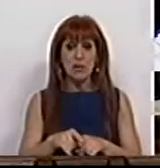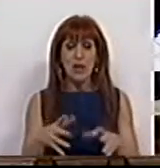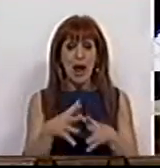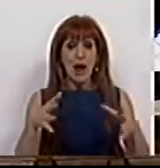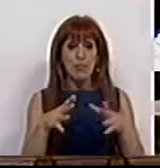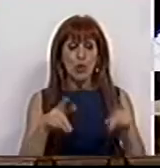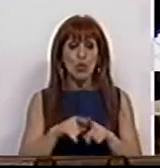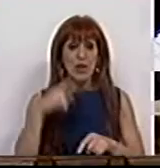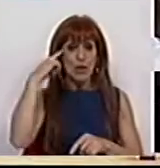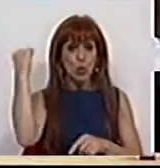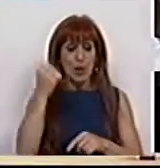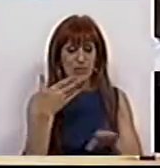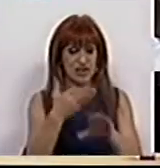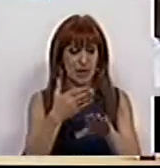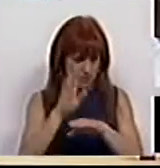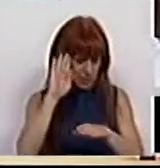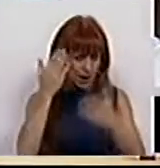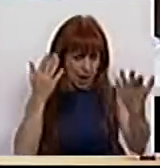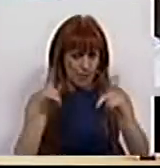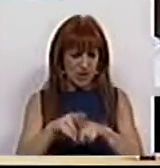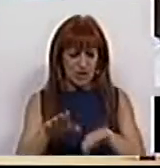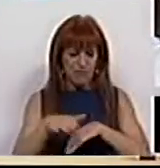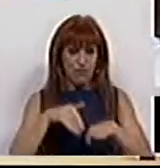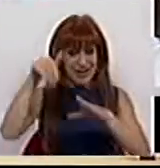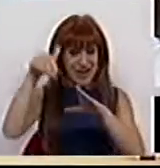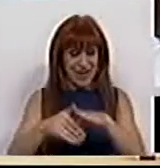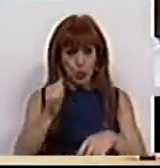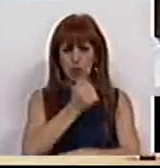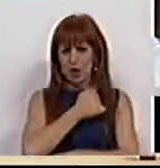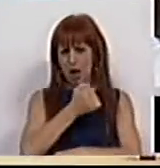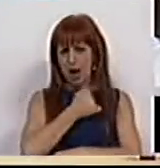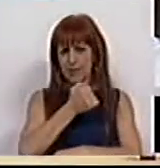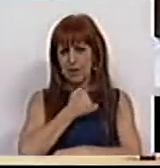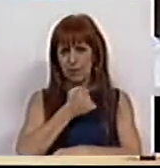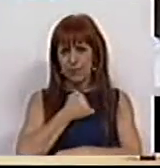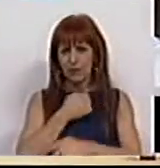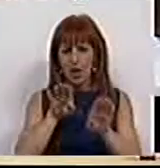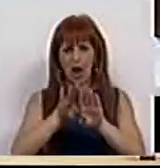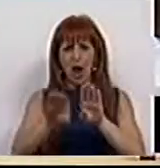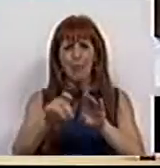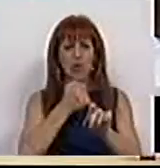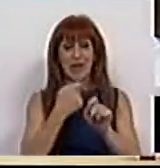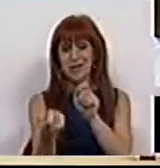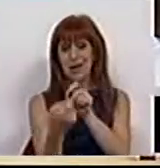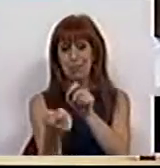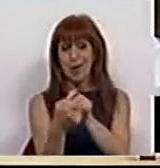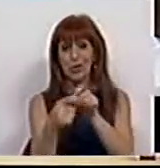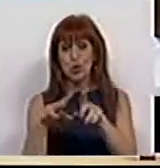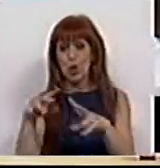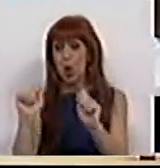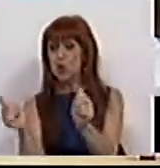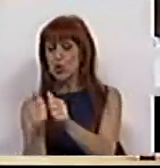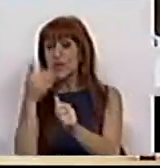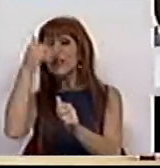maior parte dos crimes sexuais são cometidos dentro de casa, às portas de casa ou junto